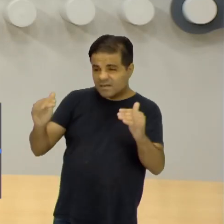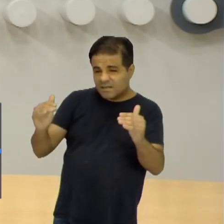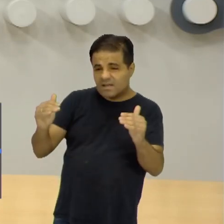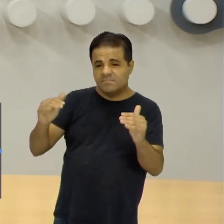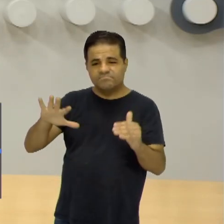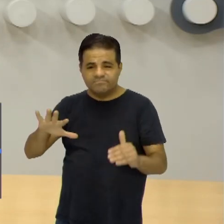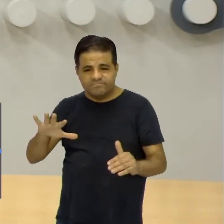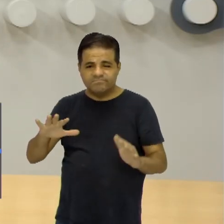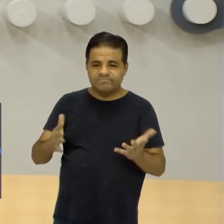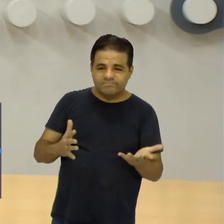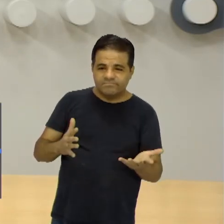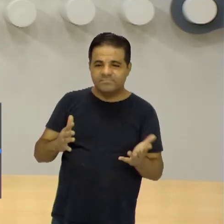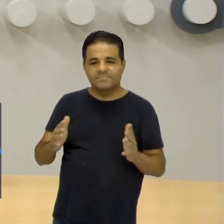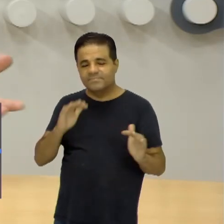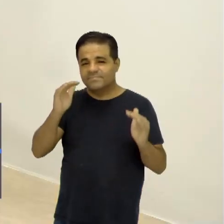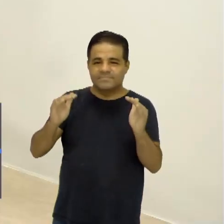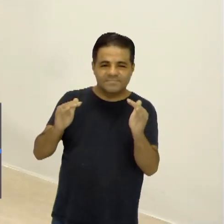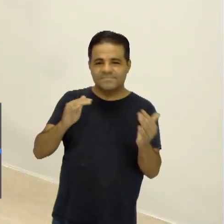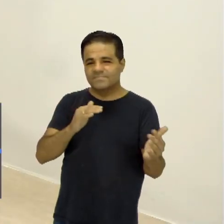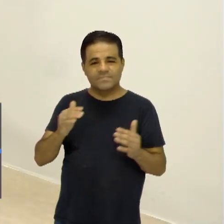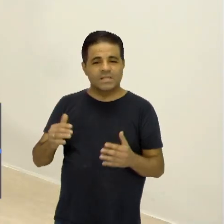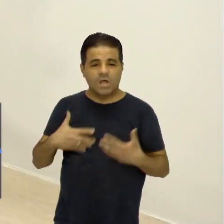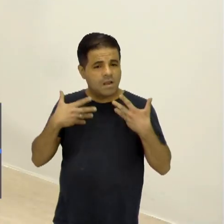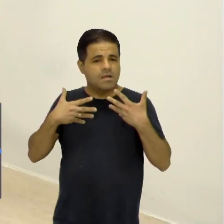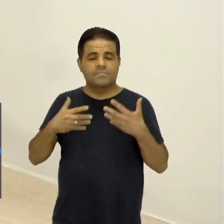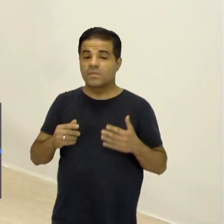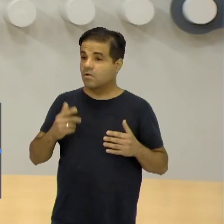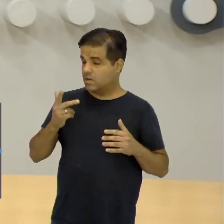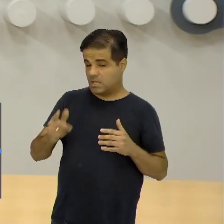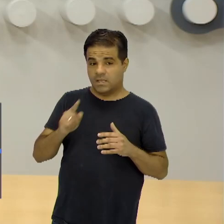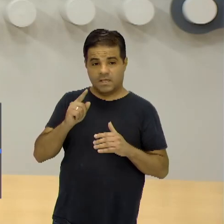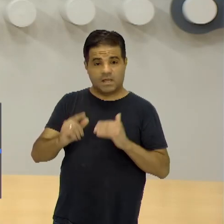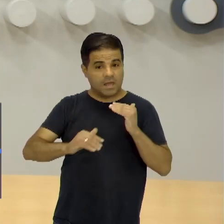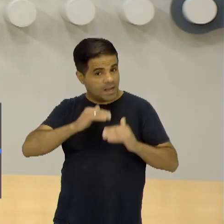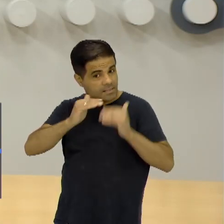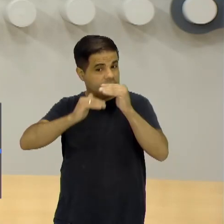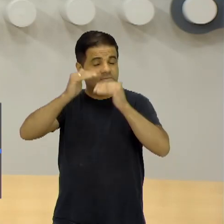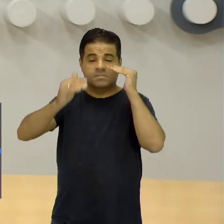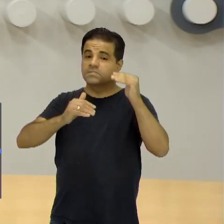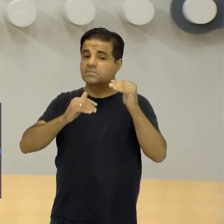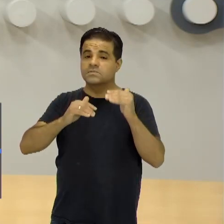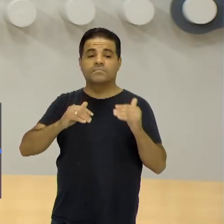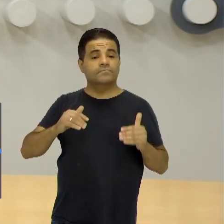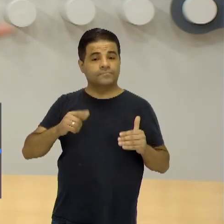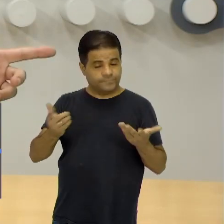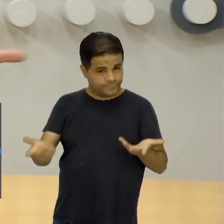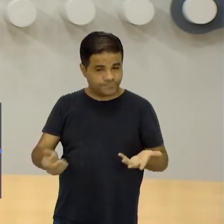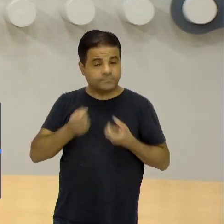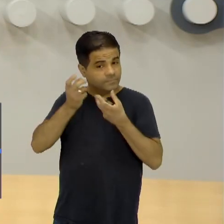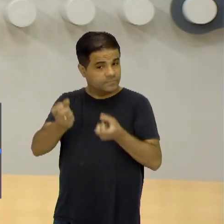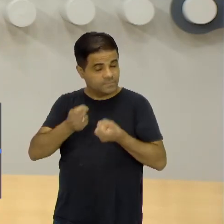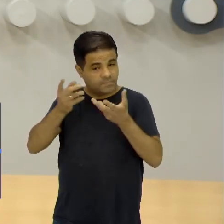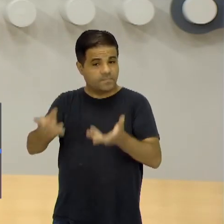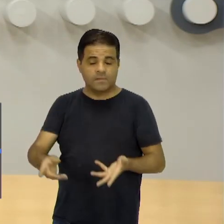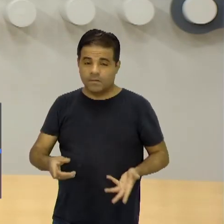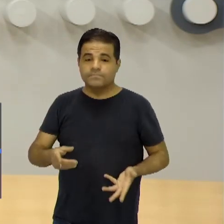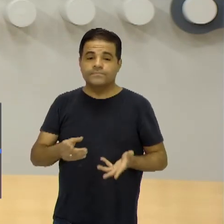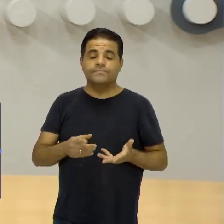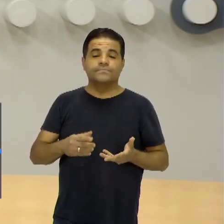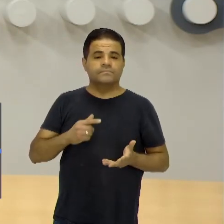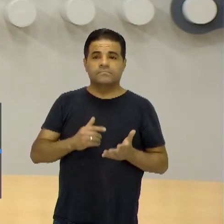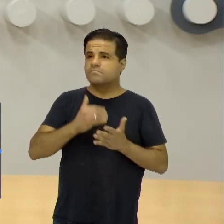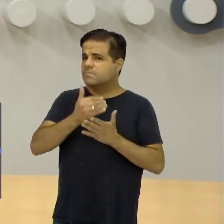Ah, não é não. Você não é nada. Não é nada. Porque, agora, no caso, essa gradação do planeta, né? No caso da informação, do